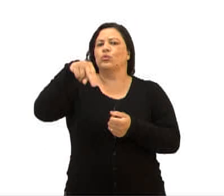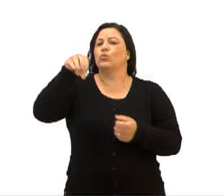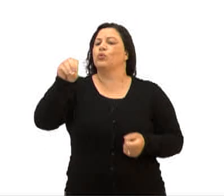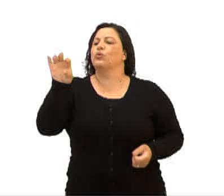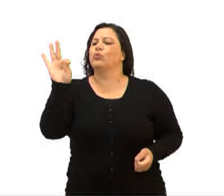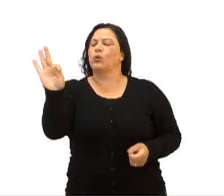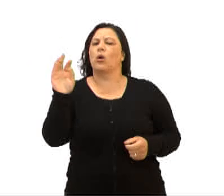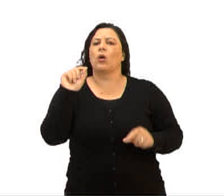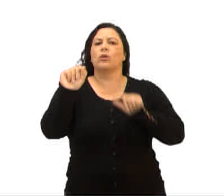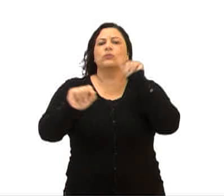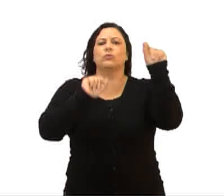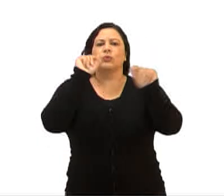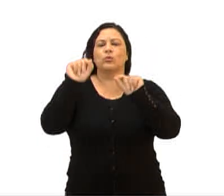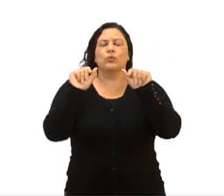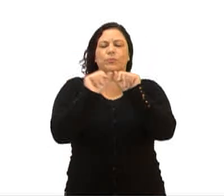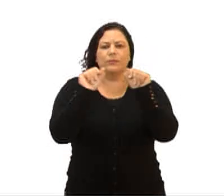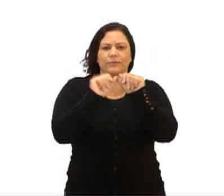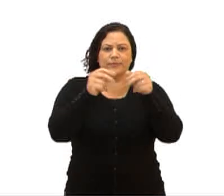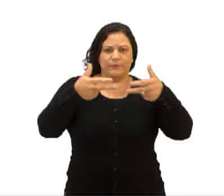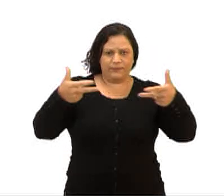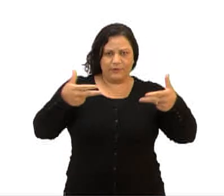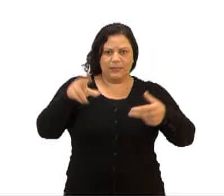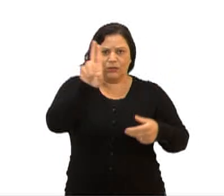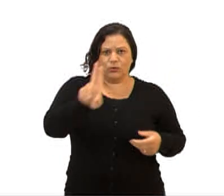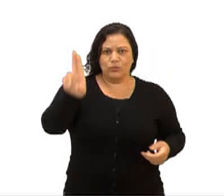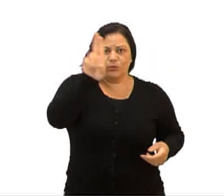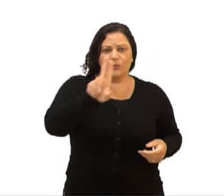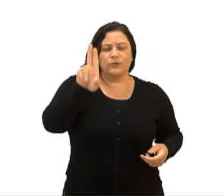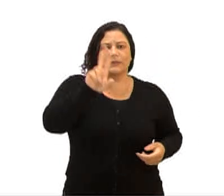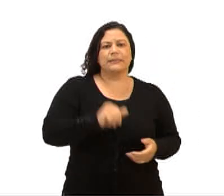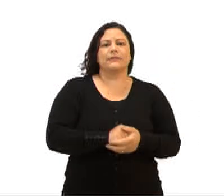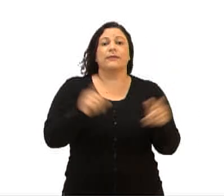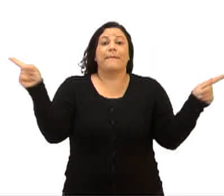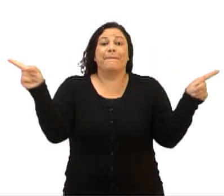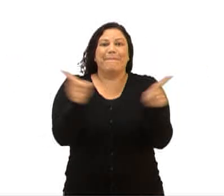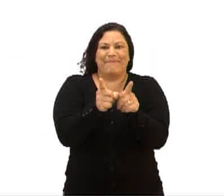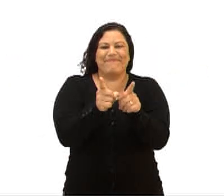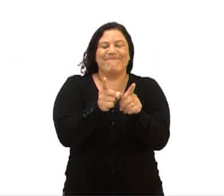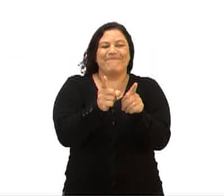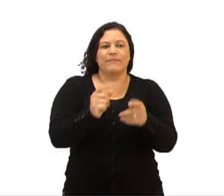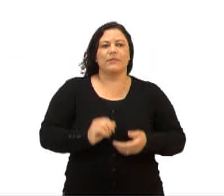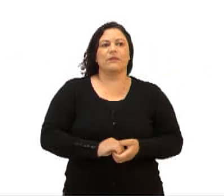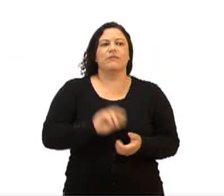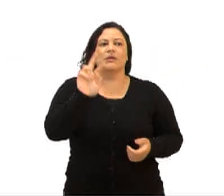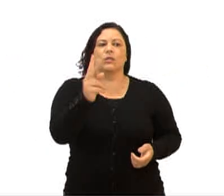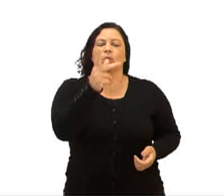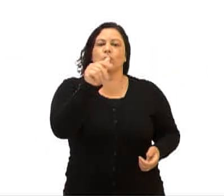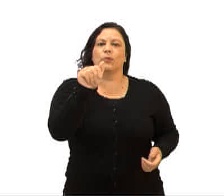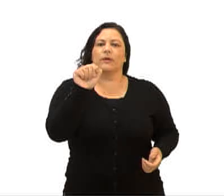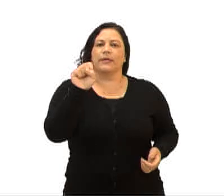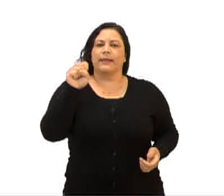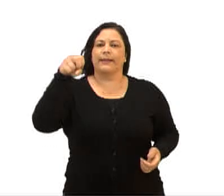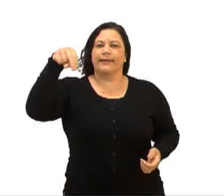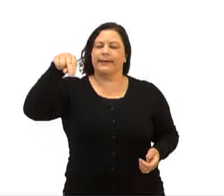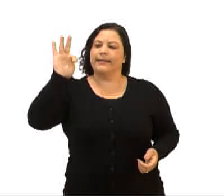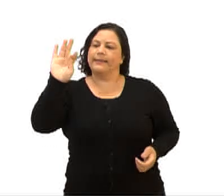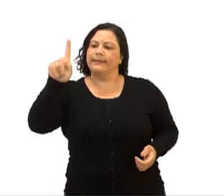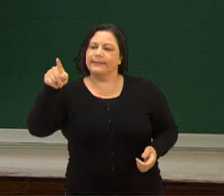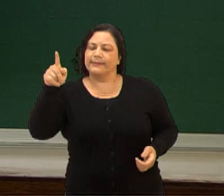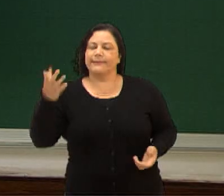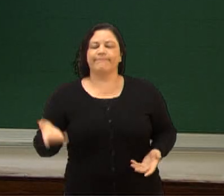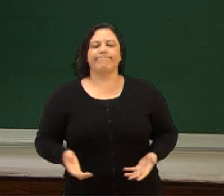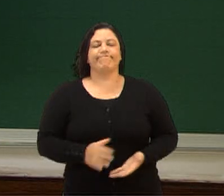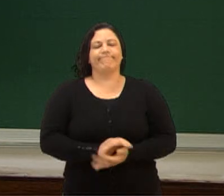he hasn't. Eu estou usando a forma abreviada do has e do not. Lembra? A gente só acrescenta o